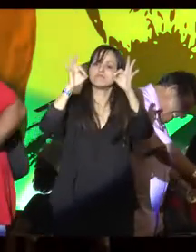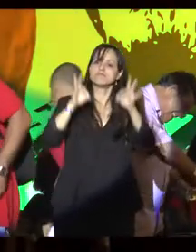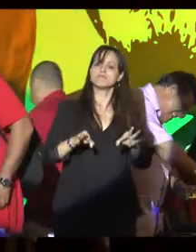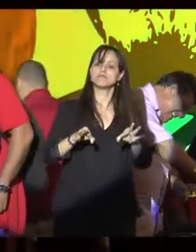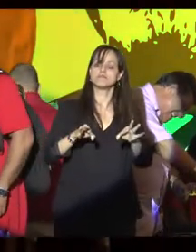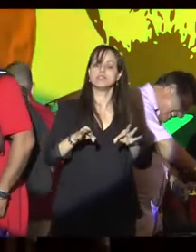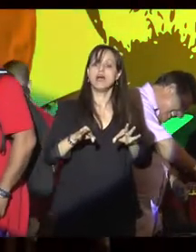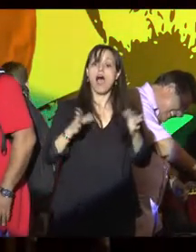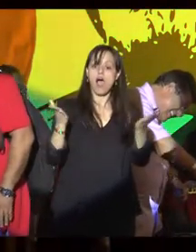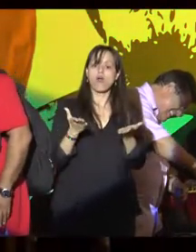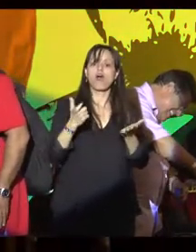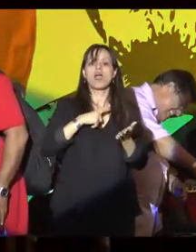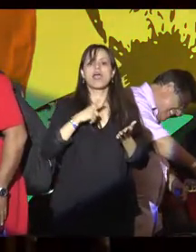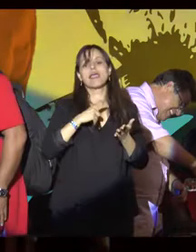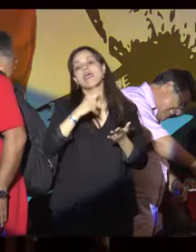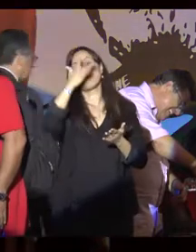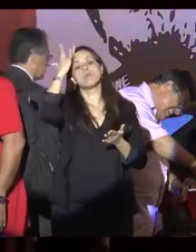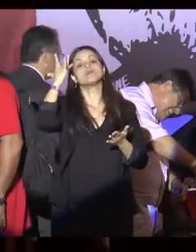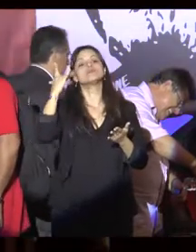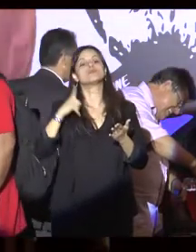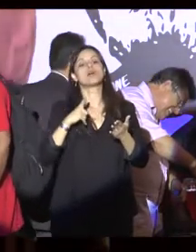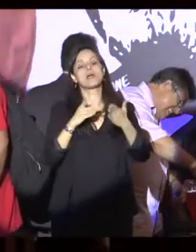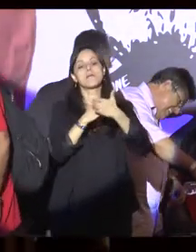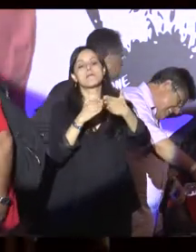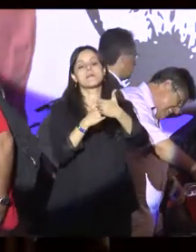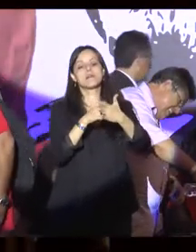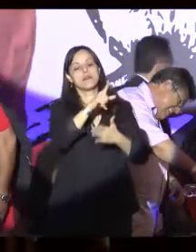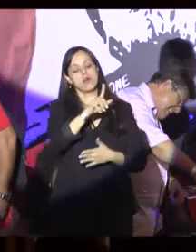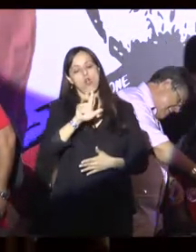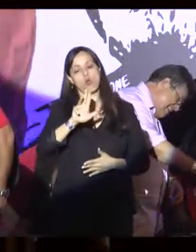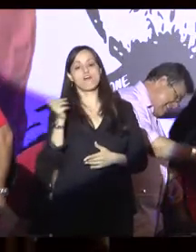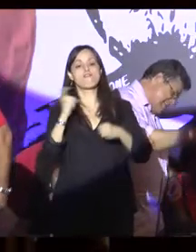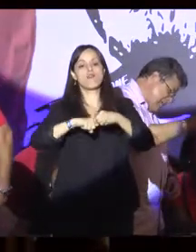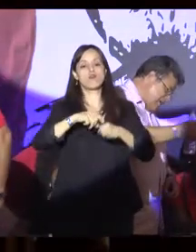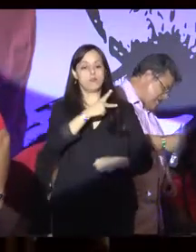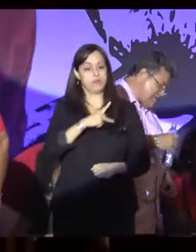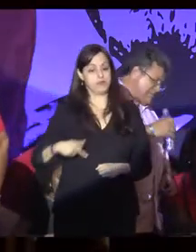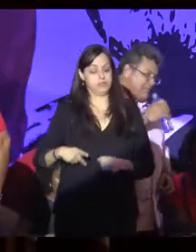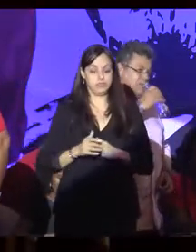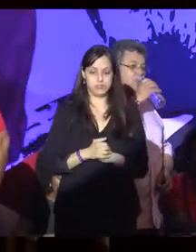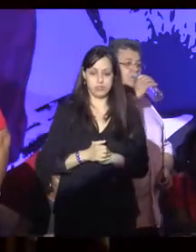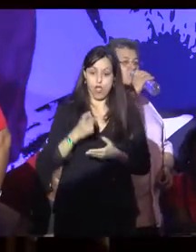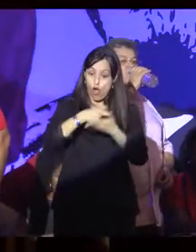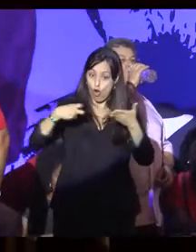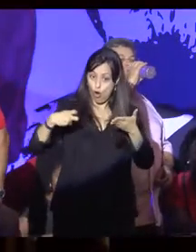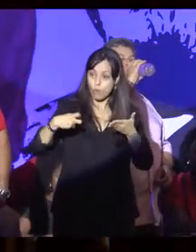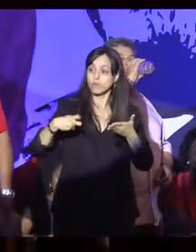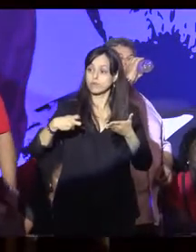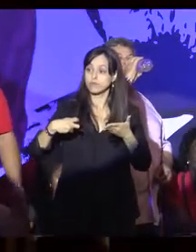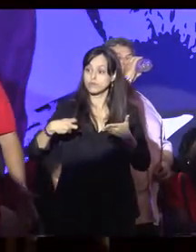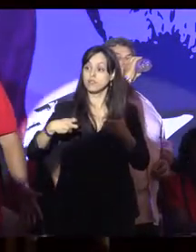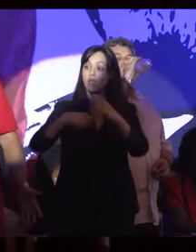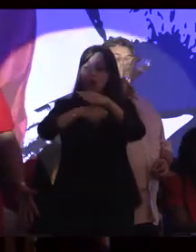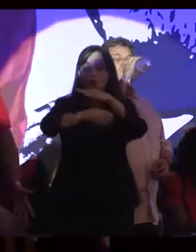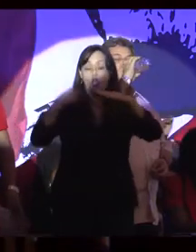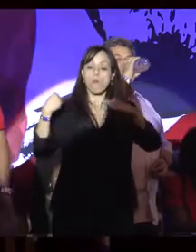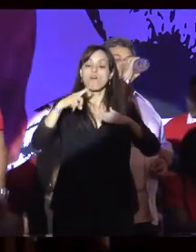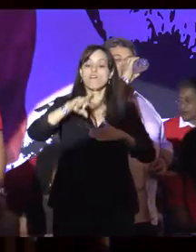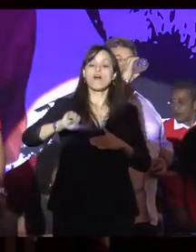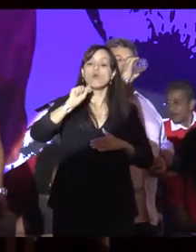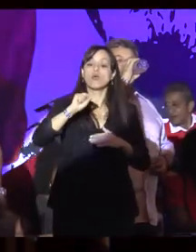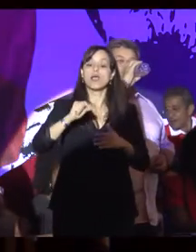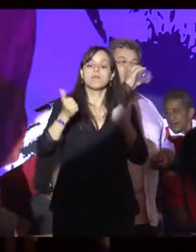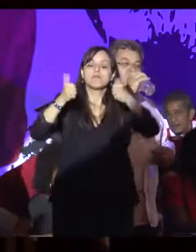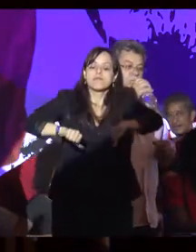agora quer impedir o presidente Lula de voltar a governar o Brasil. Um golpe que está desconstruindo a nossa soberania, a nossa democracia e